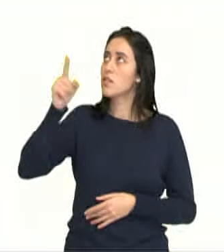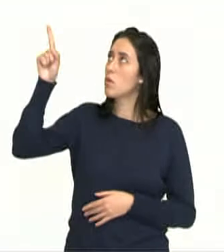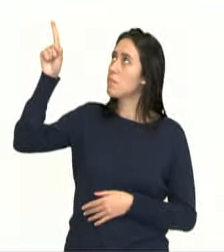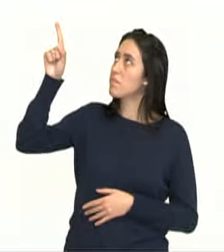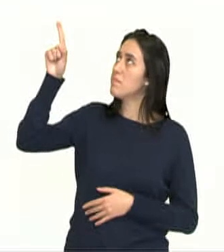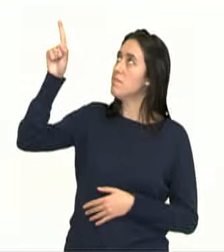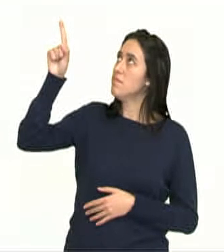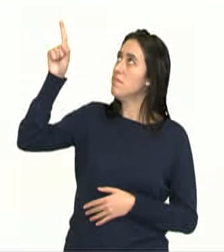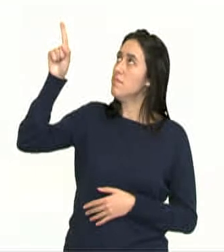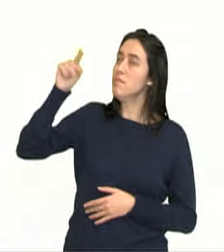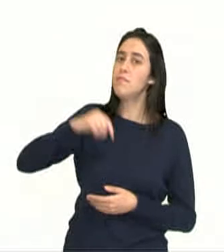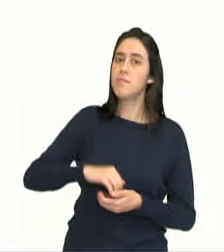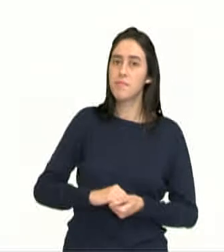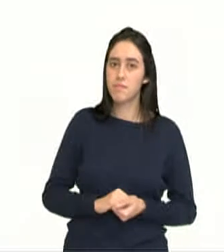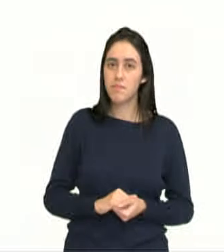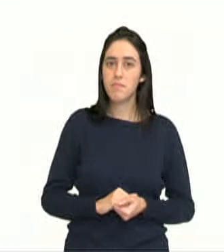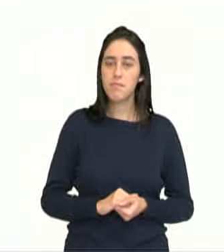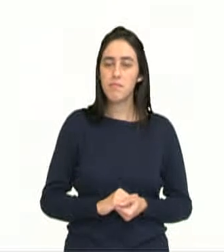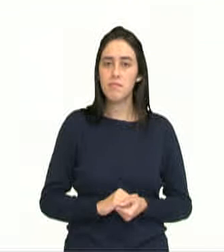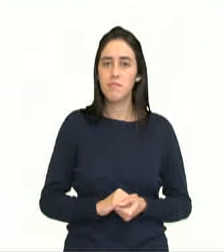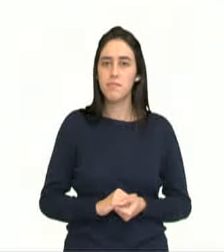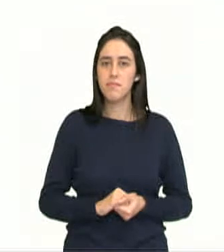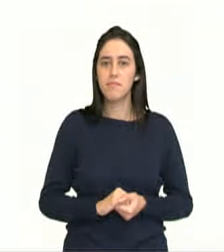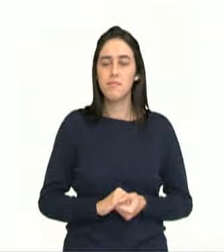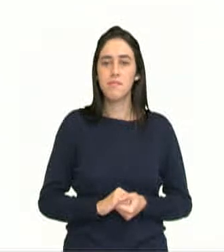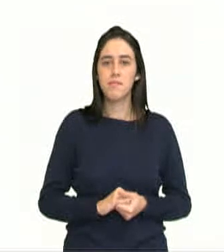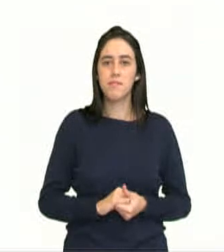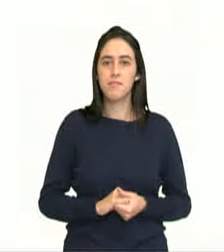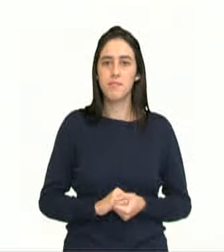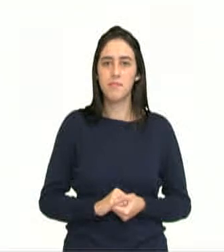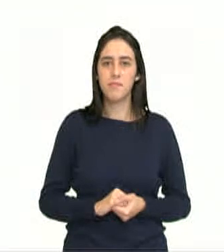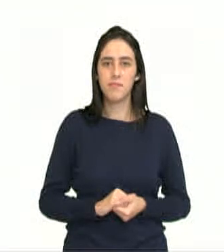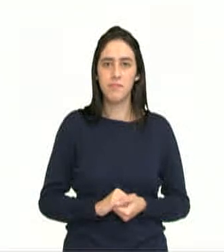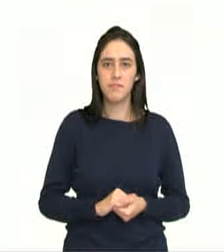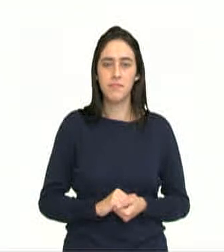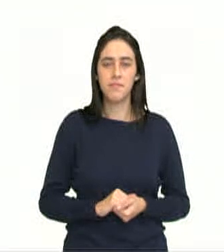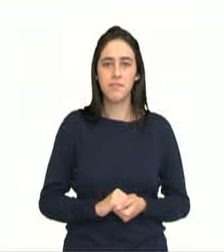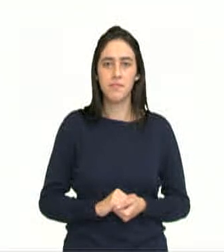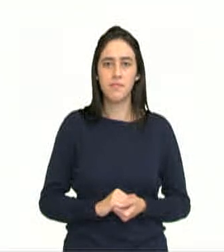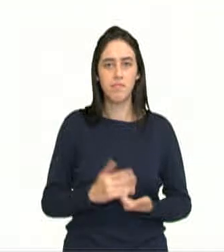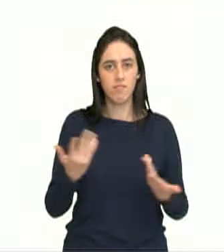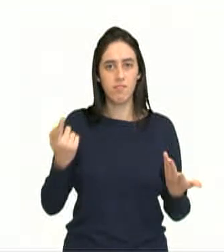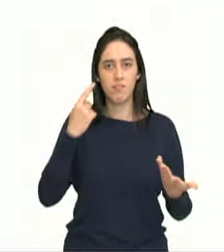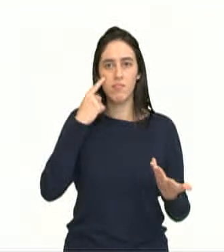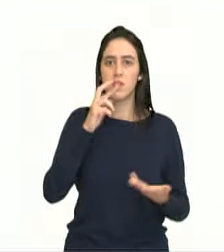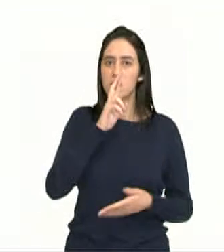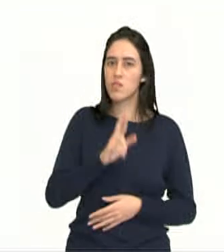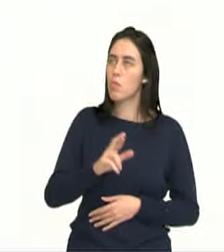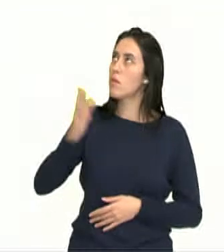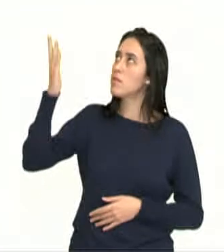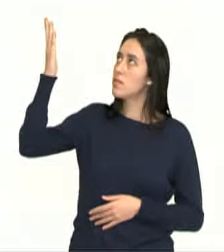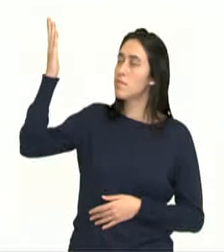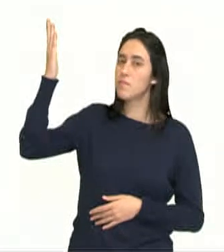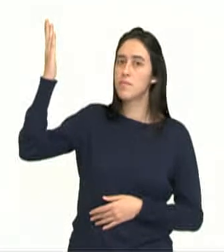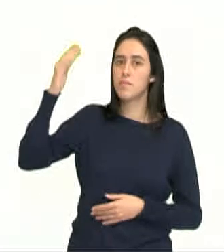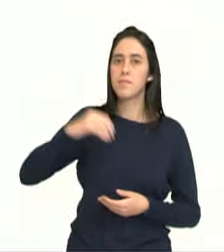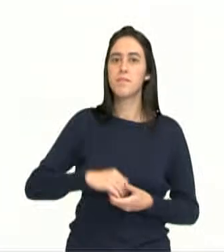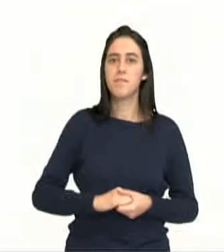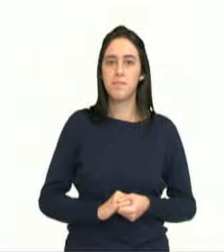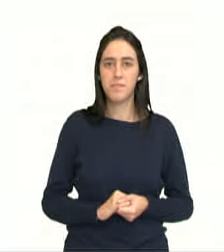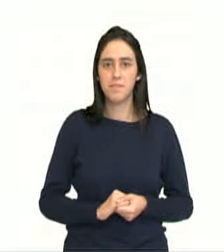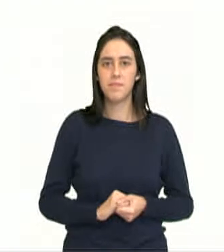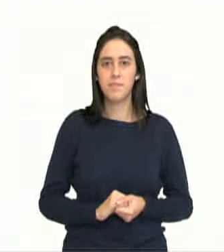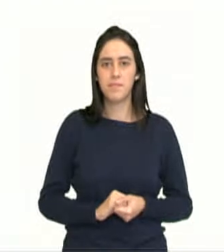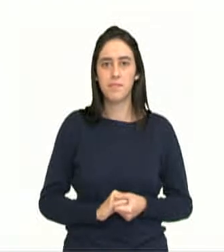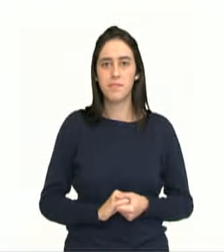utilizando a estrutura da pergunta, né? Spreading colors around the world, né? Como o texto diz aqui, né? He became known for